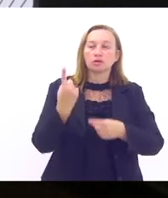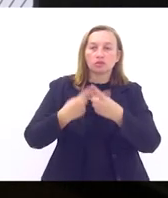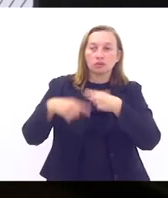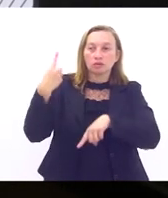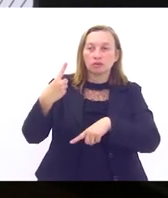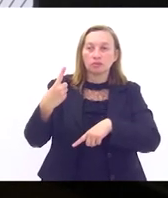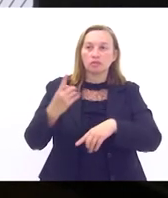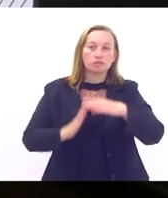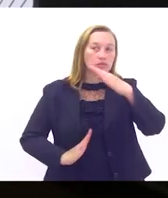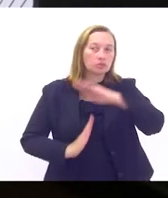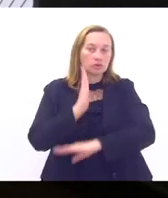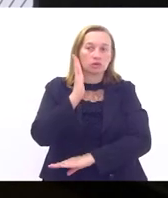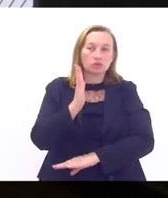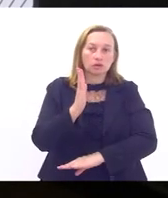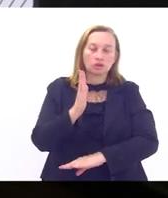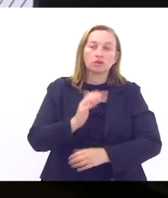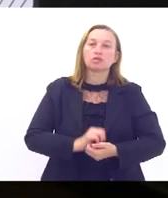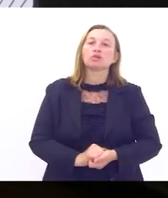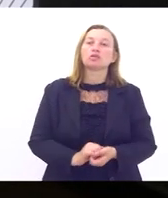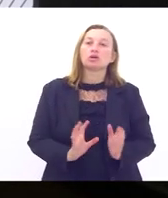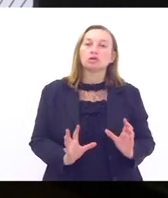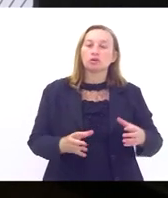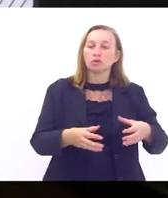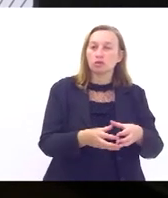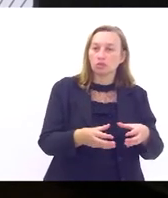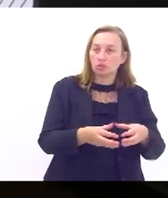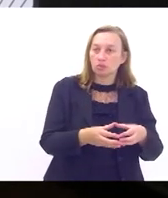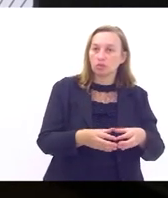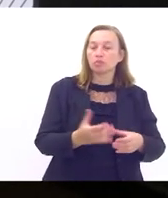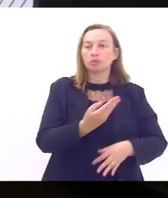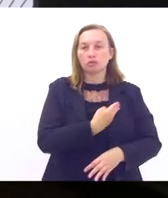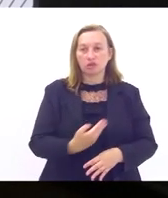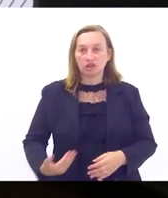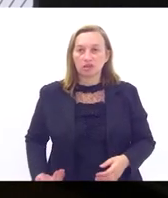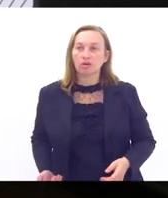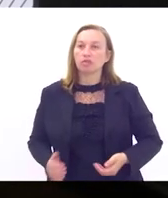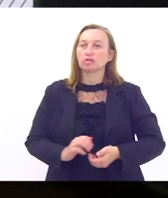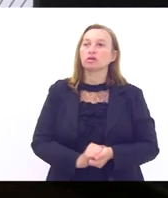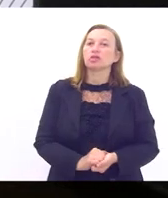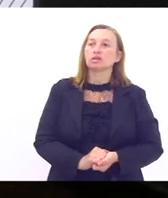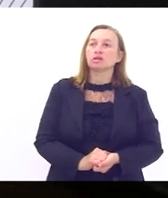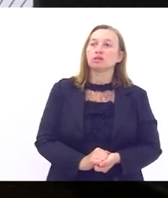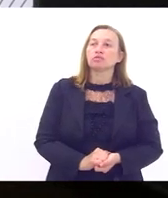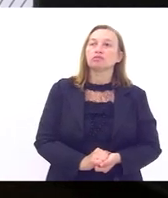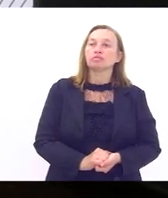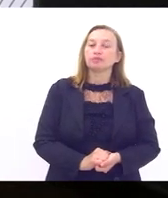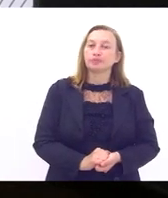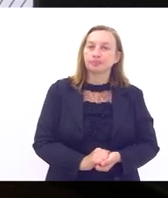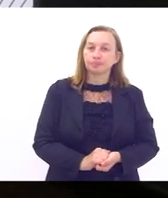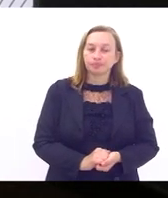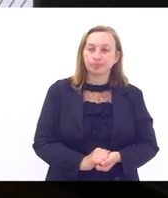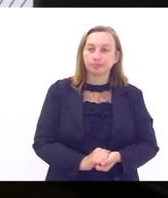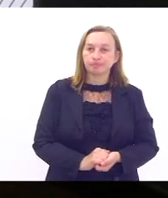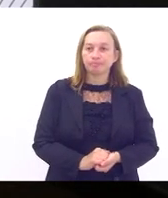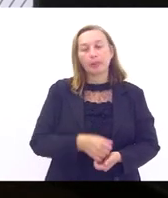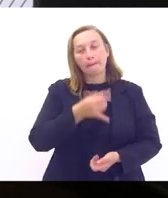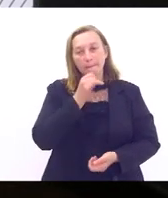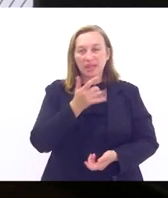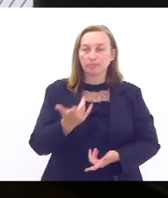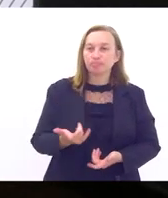de barreiras e dilemas da cooperação intergovernamental, que isso, sem dúvida, por